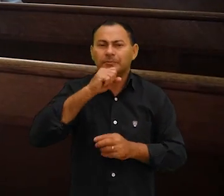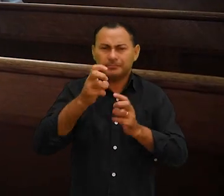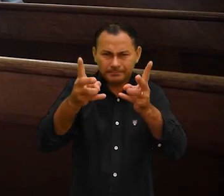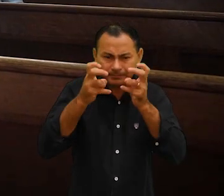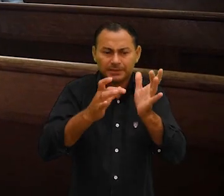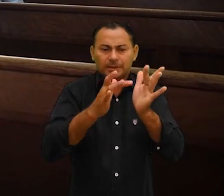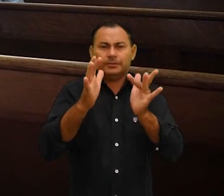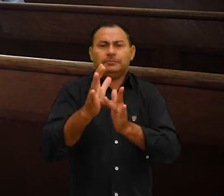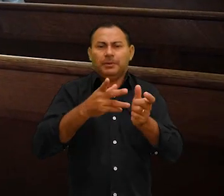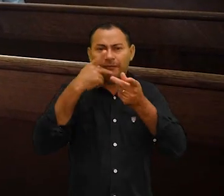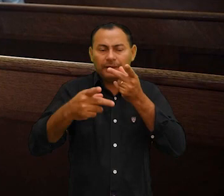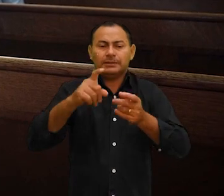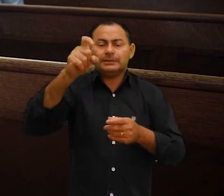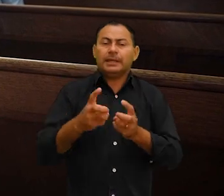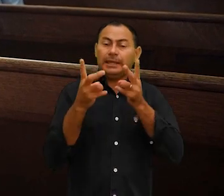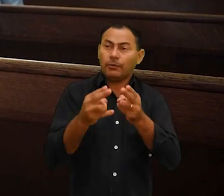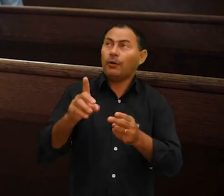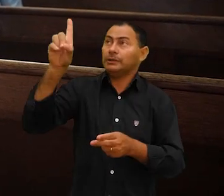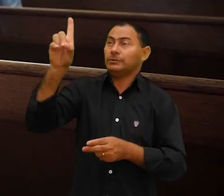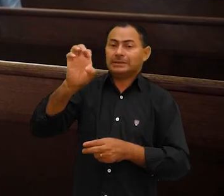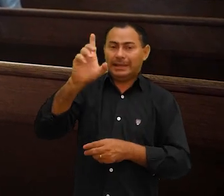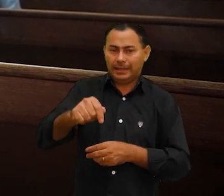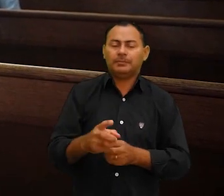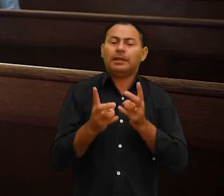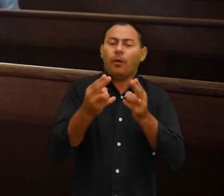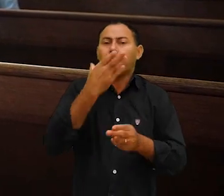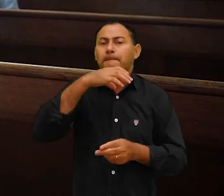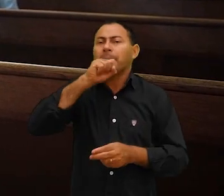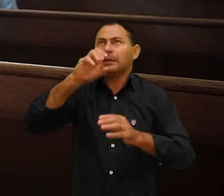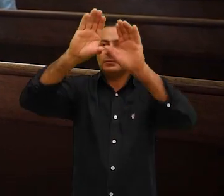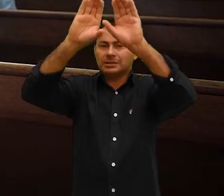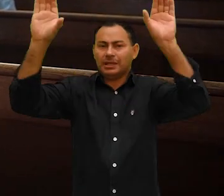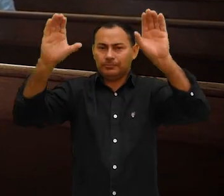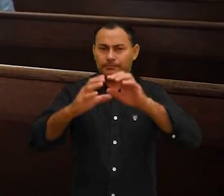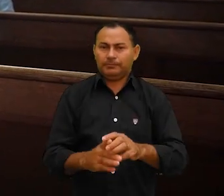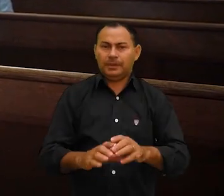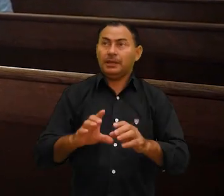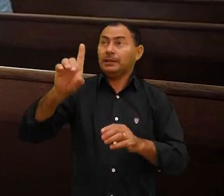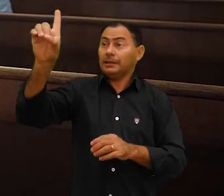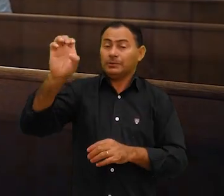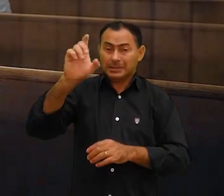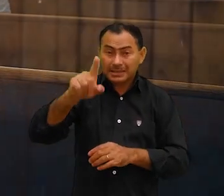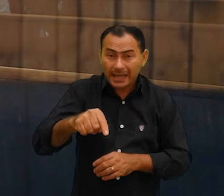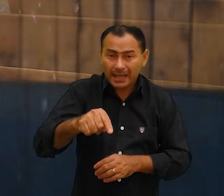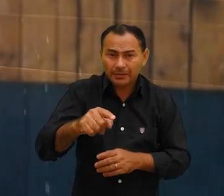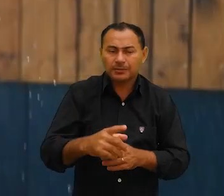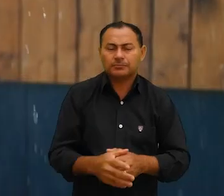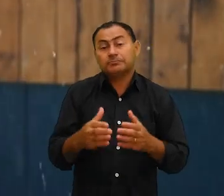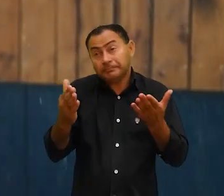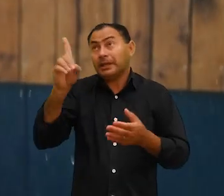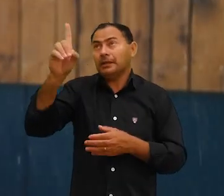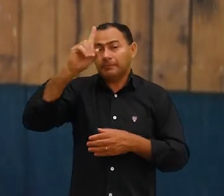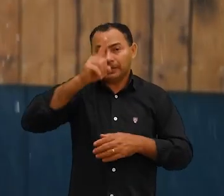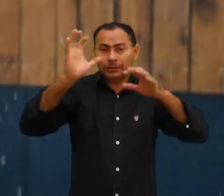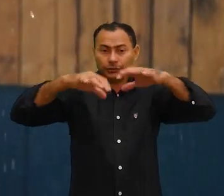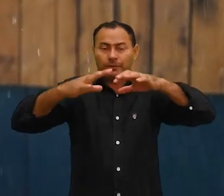percebeu? Jesus está dizendo para sermos como Deus é, ser como o Pai do céu. Como Deus é? Bem, Ele